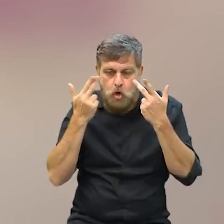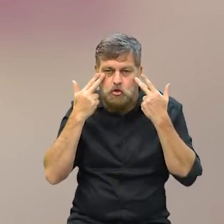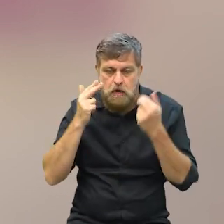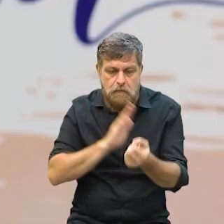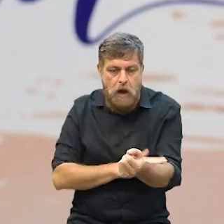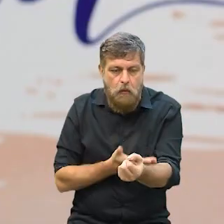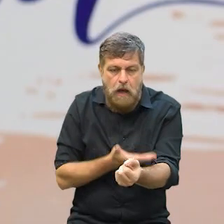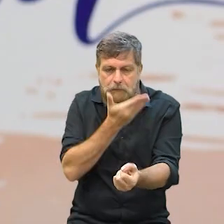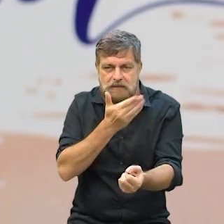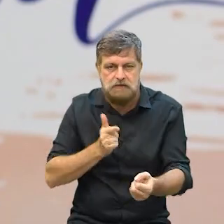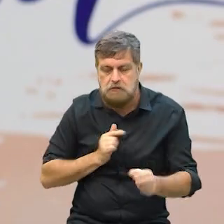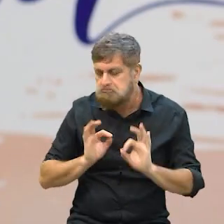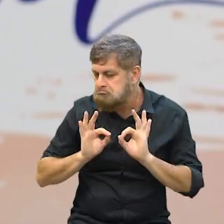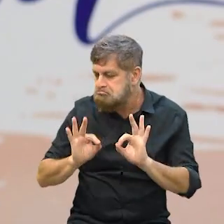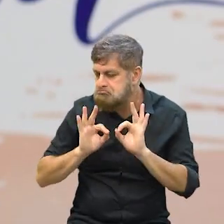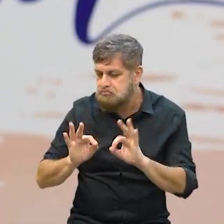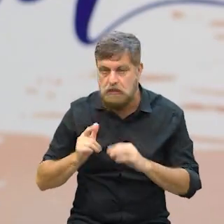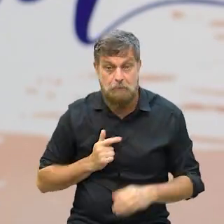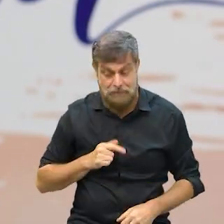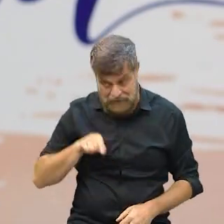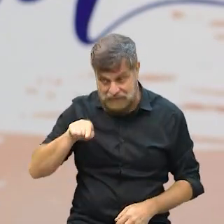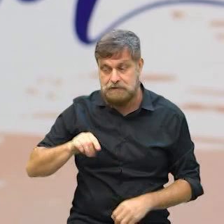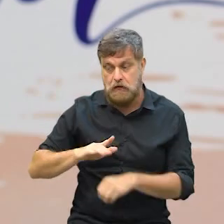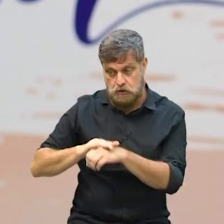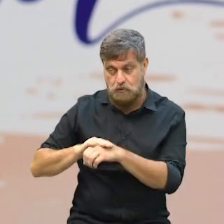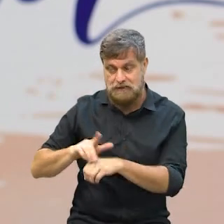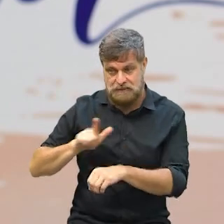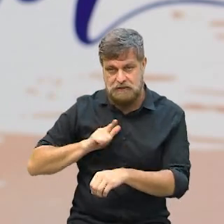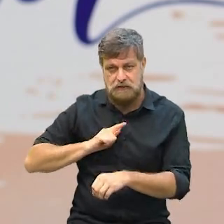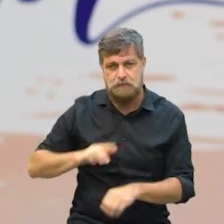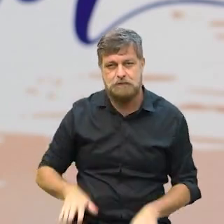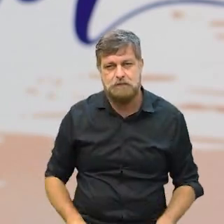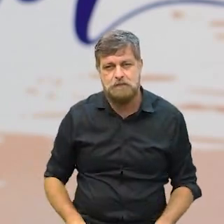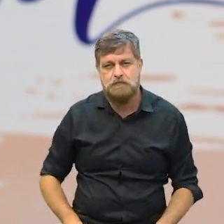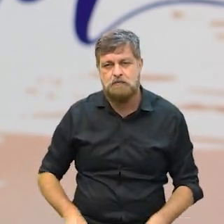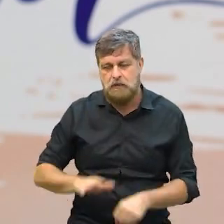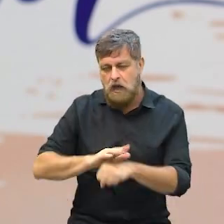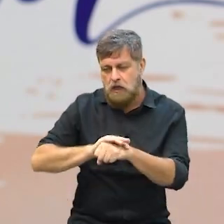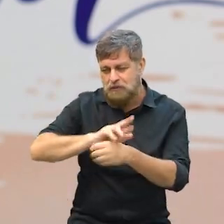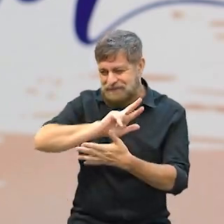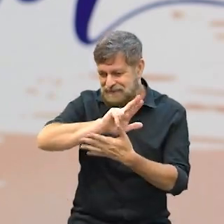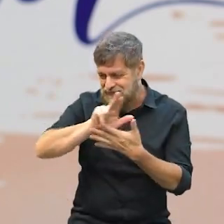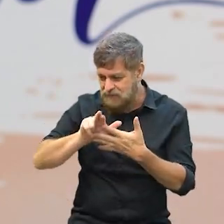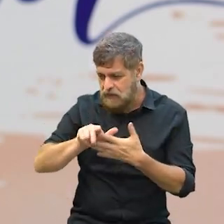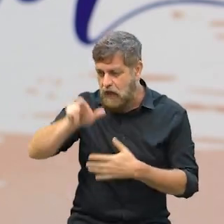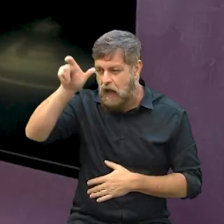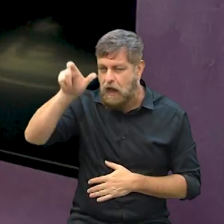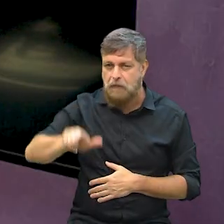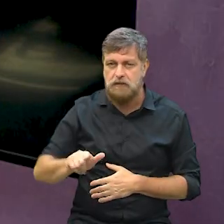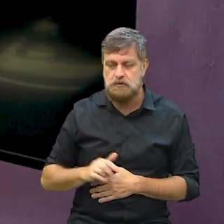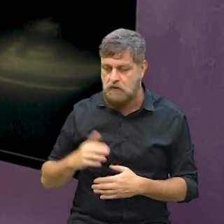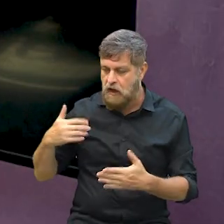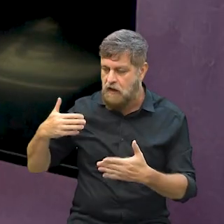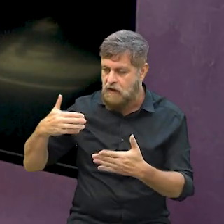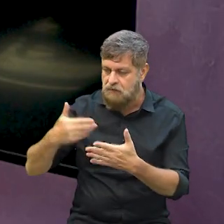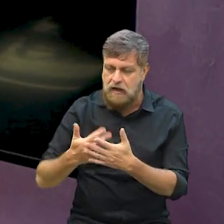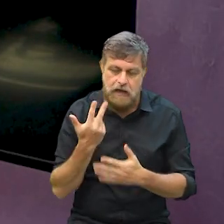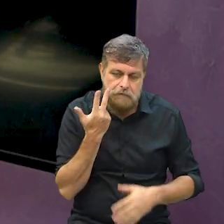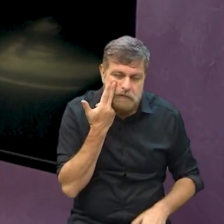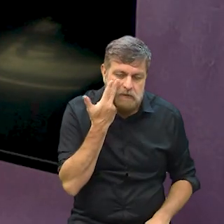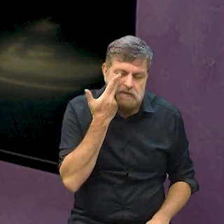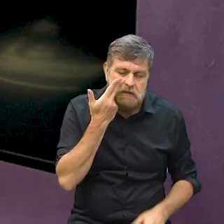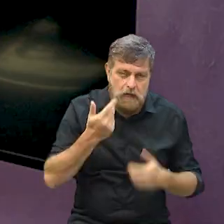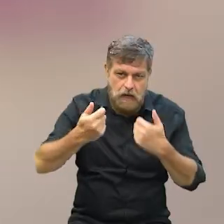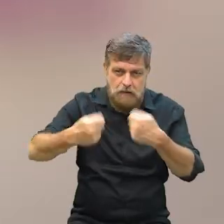glaucoma também. A gente está falando aí de glaucoma. Tem outras doenças também, além dessa, que pode levar o paciente a fazer cirurgia